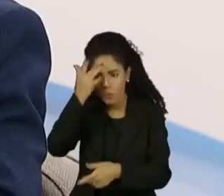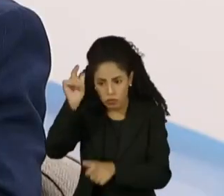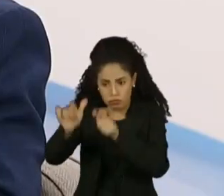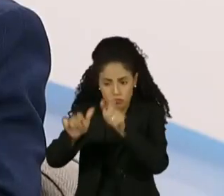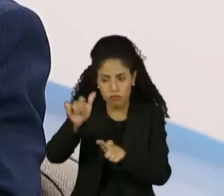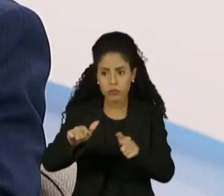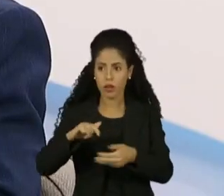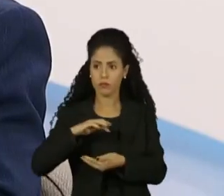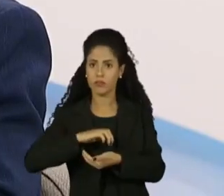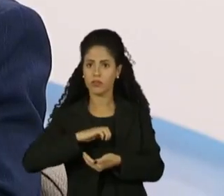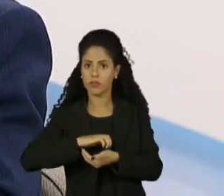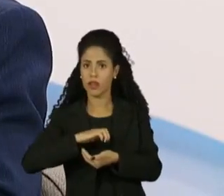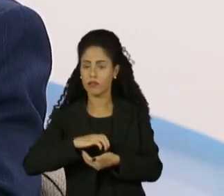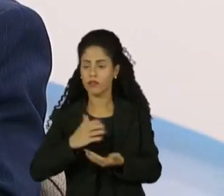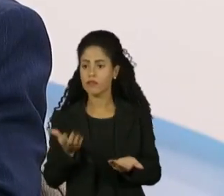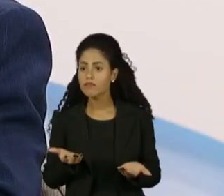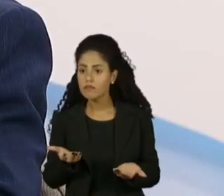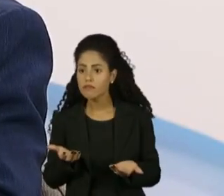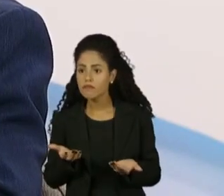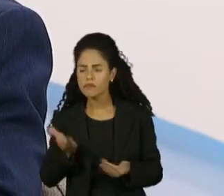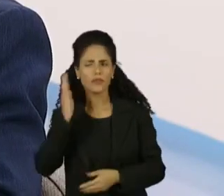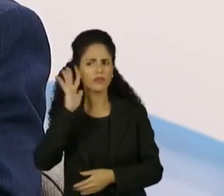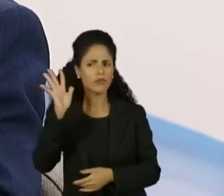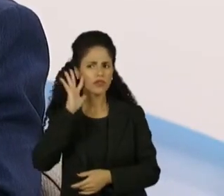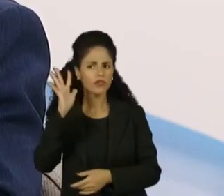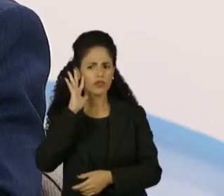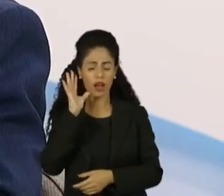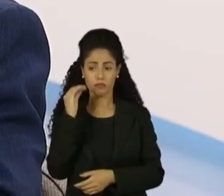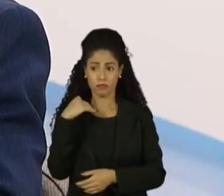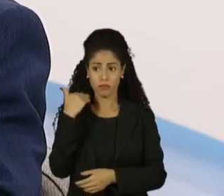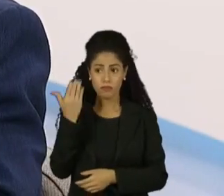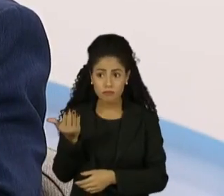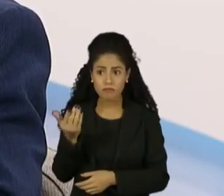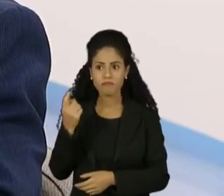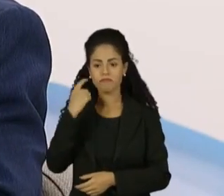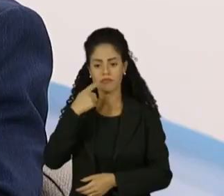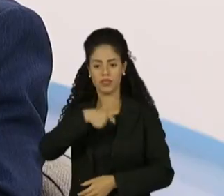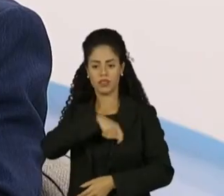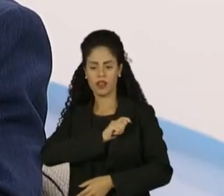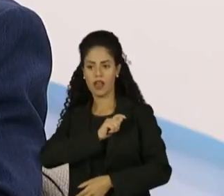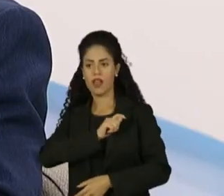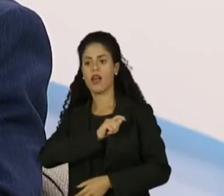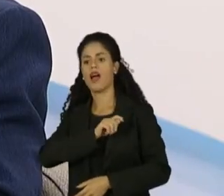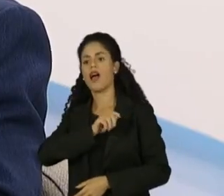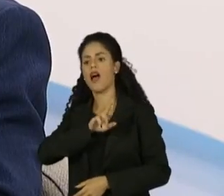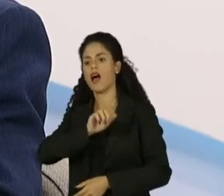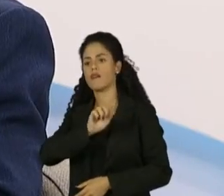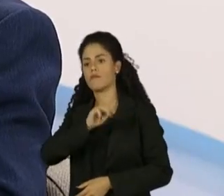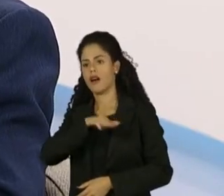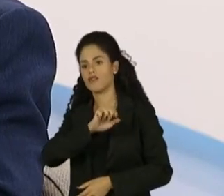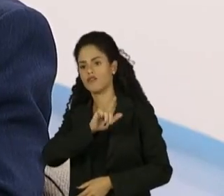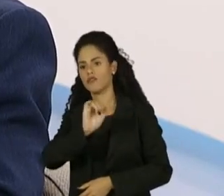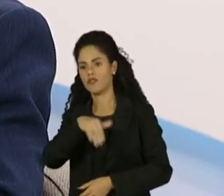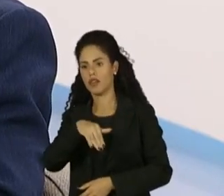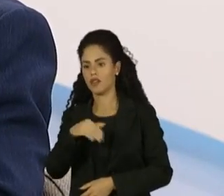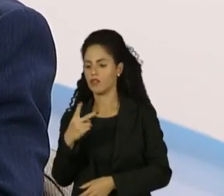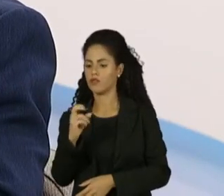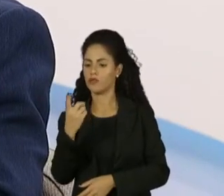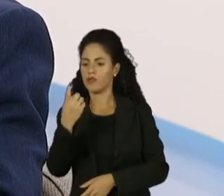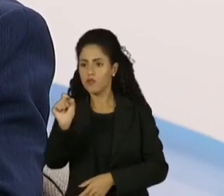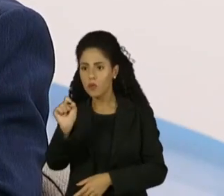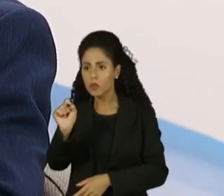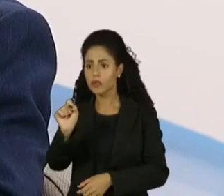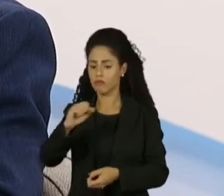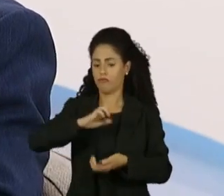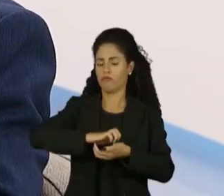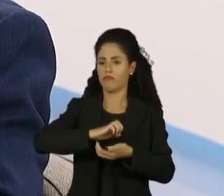pelo STF? Vamos imaginar que o delegado Ramage é deputado federal. Em 2018, o próprio